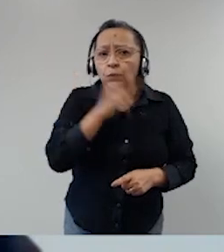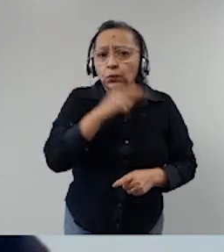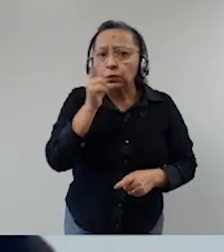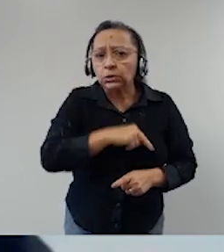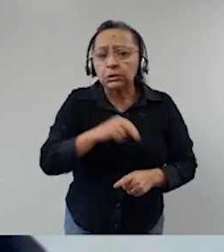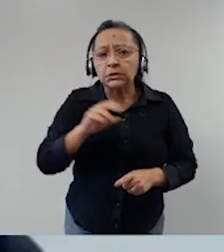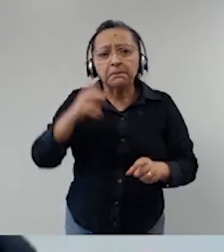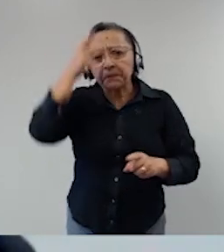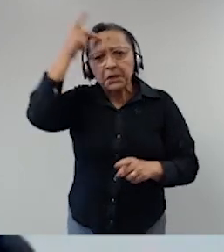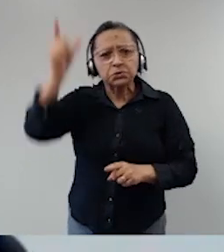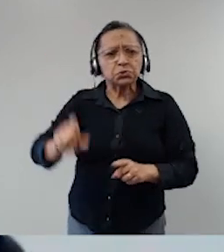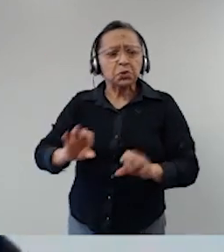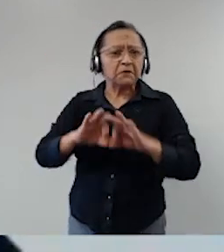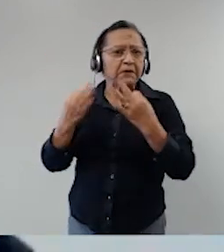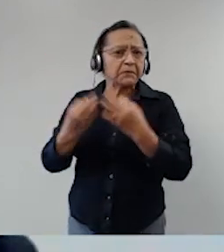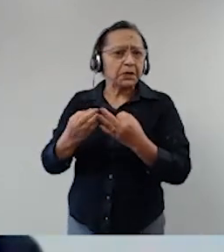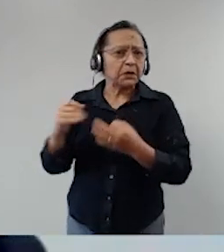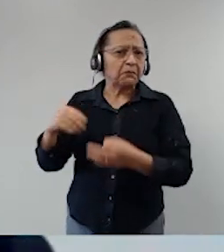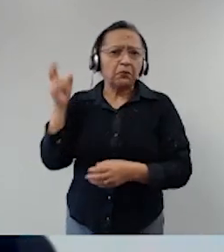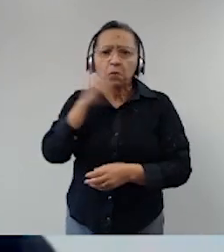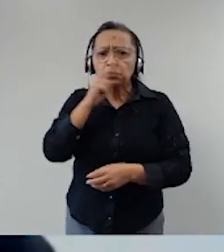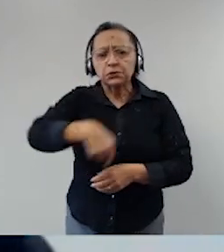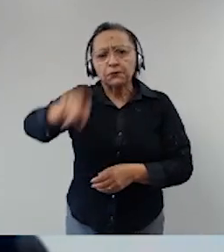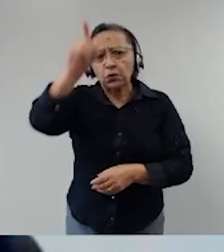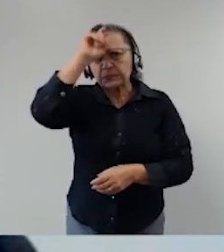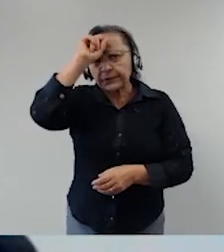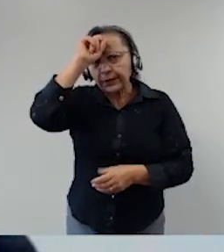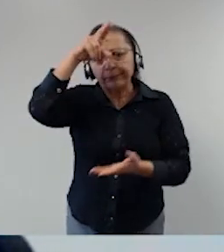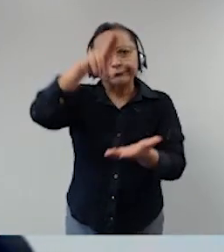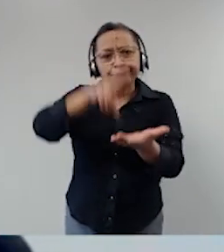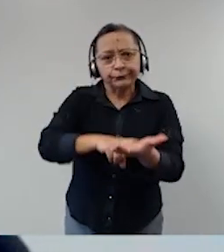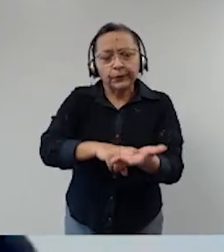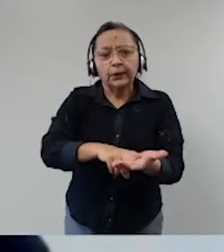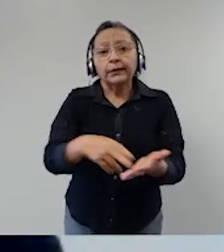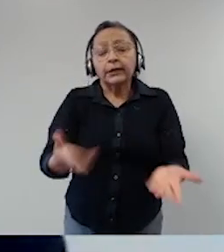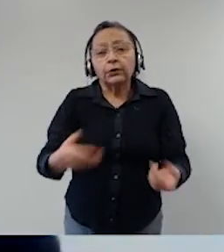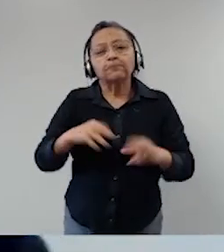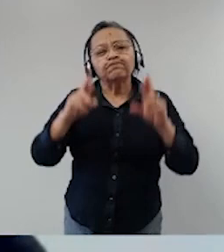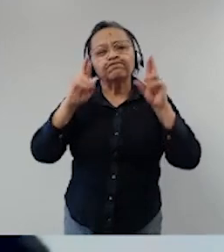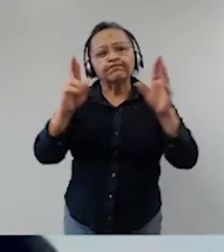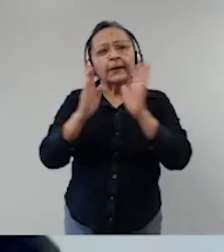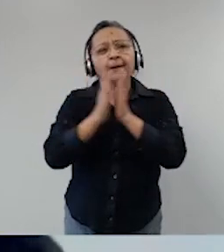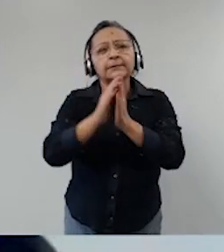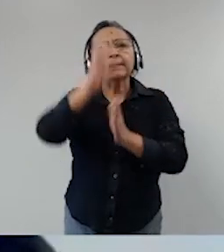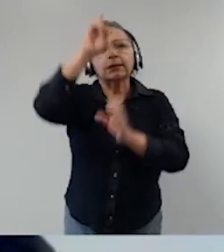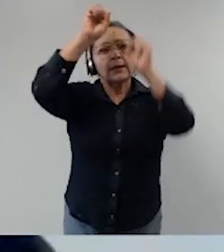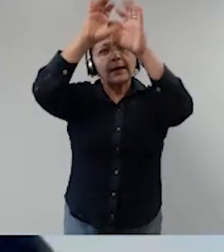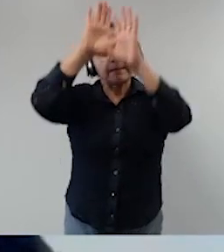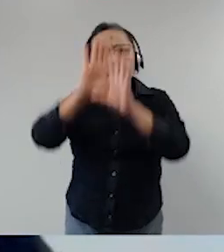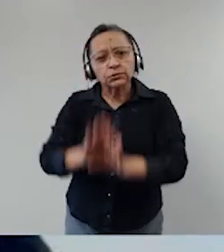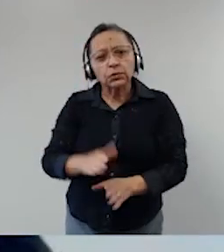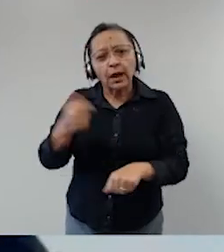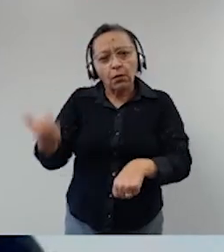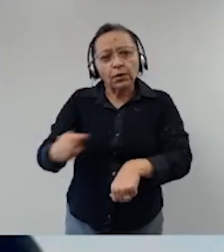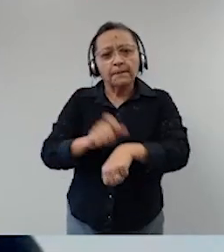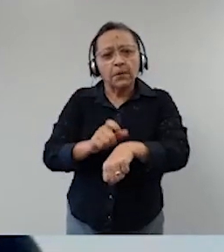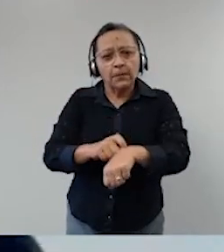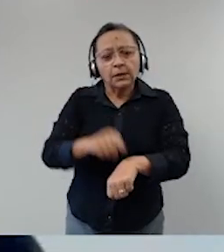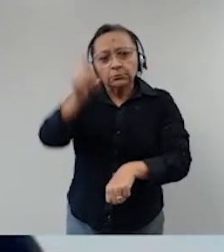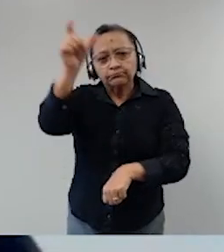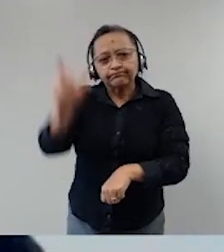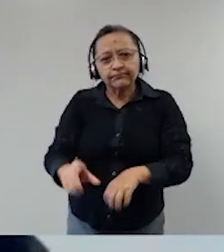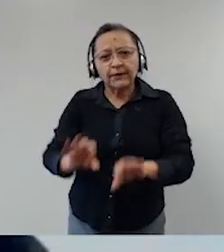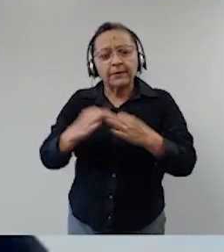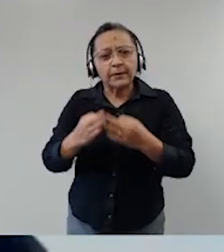em sua família. Eu desejo que tudo dê muito certo para a doutora Helena, que Deus abençoe nesse momento